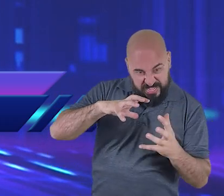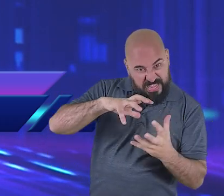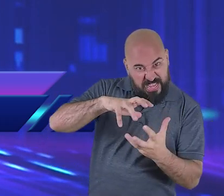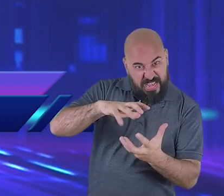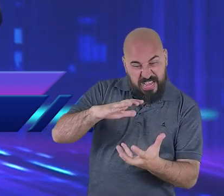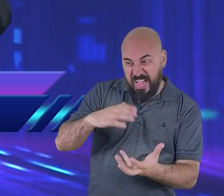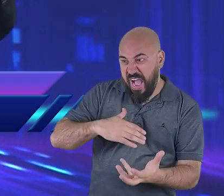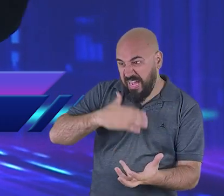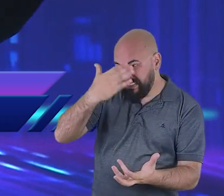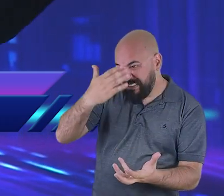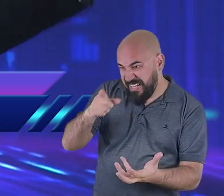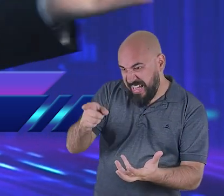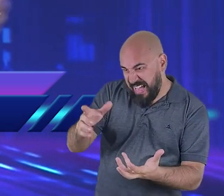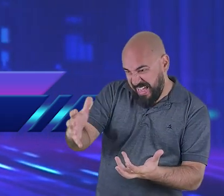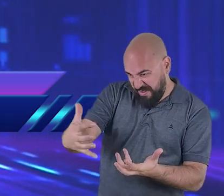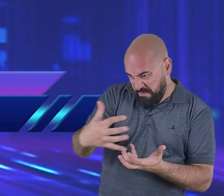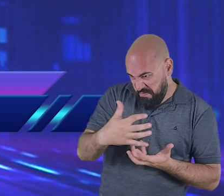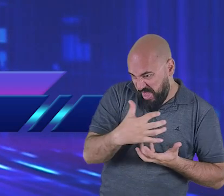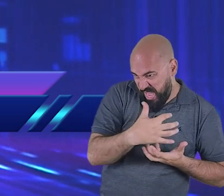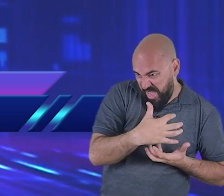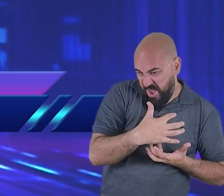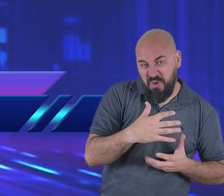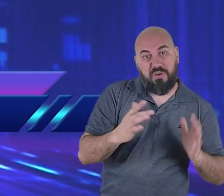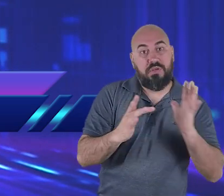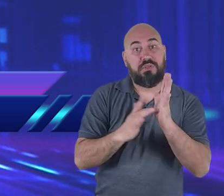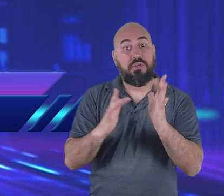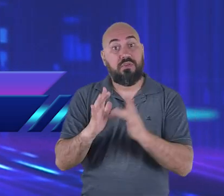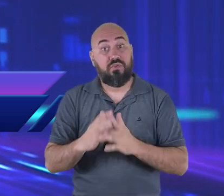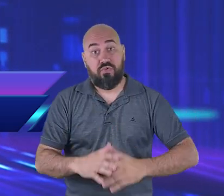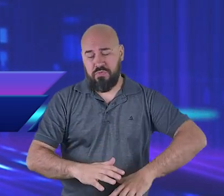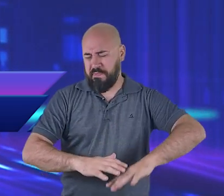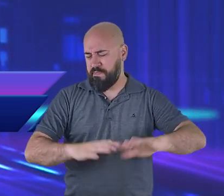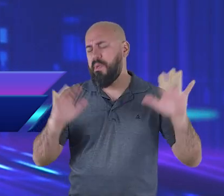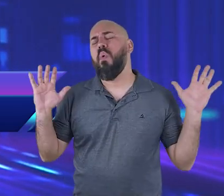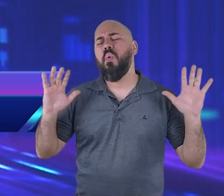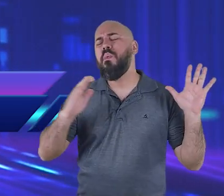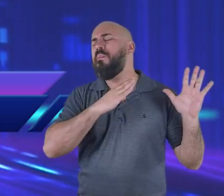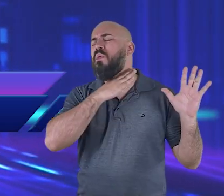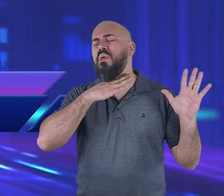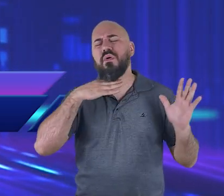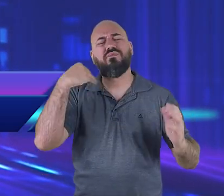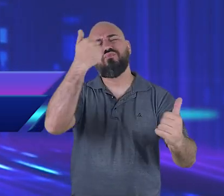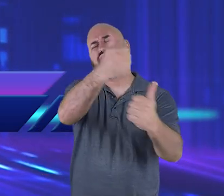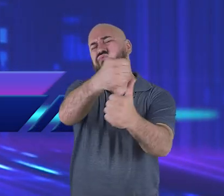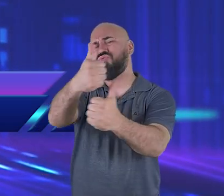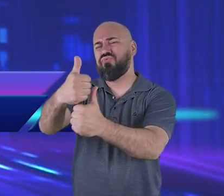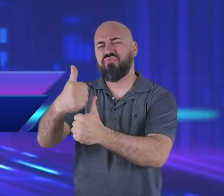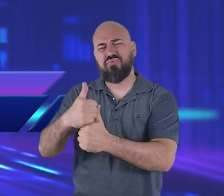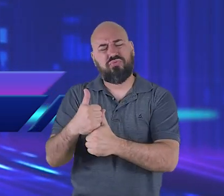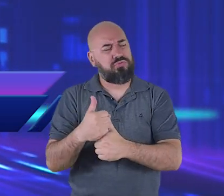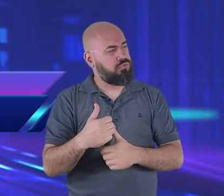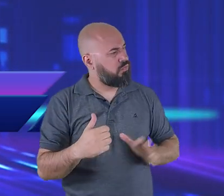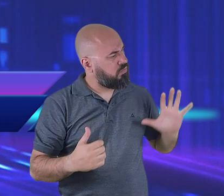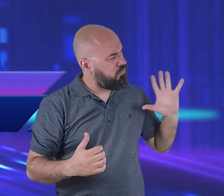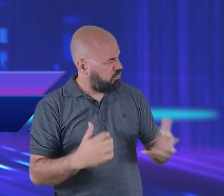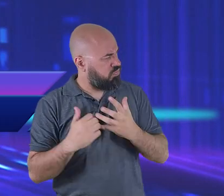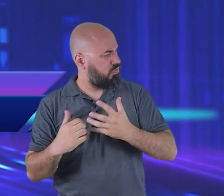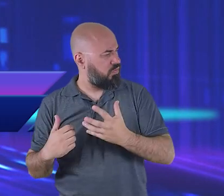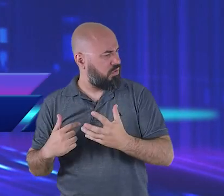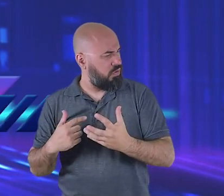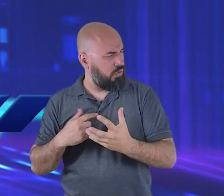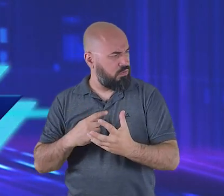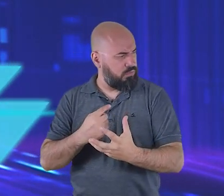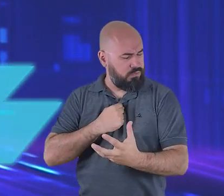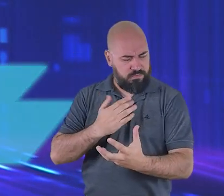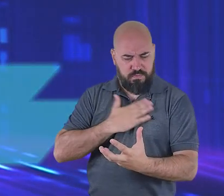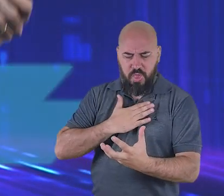veio para acabar com o sofrimento humano. Deus veio para dar uma esperança eterna, com Cristo morrendo na